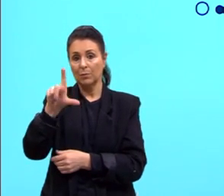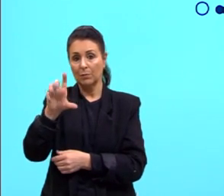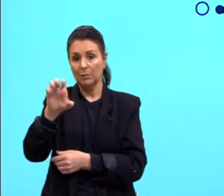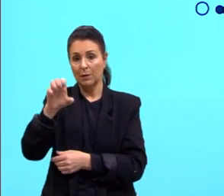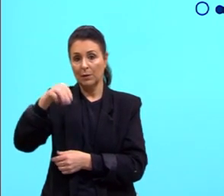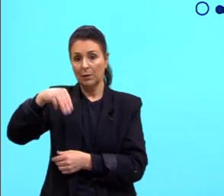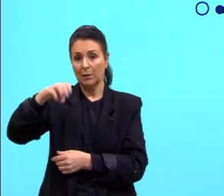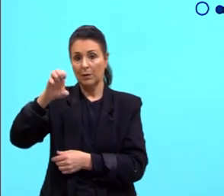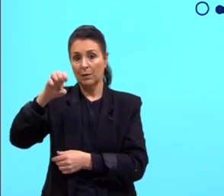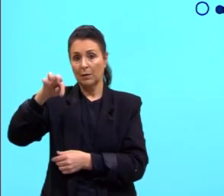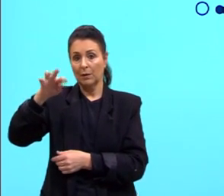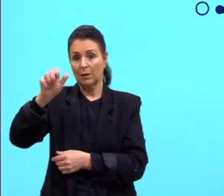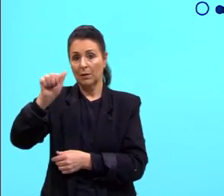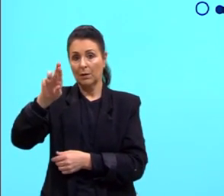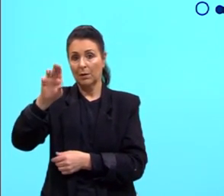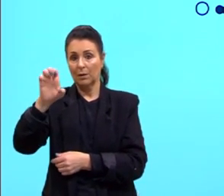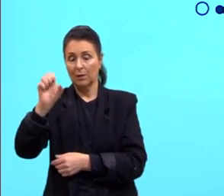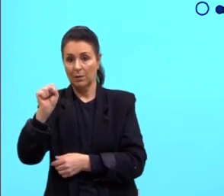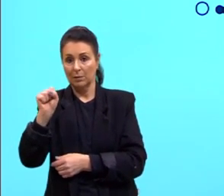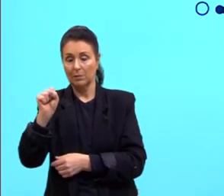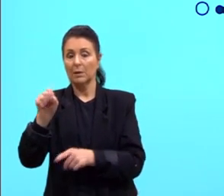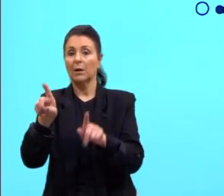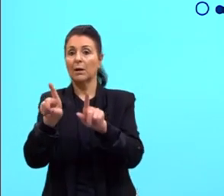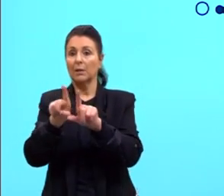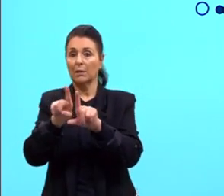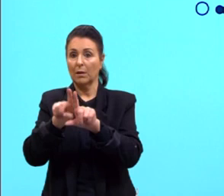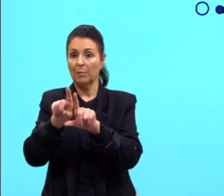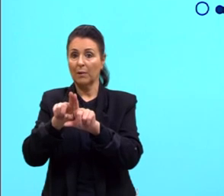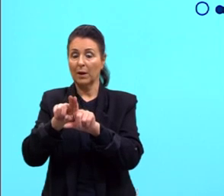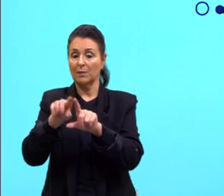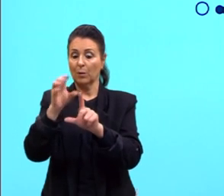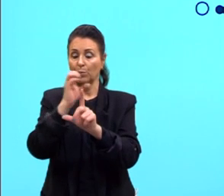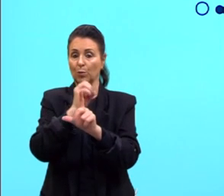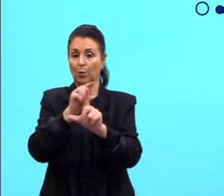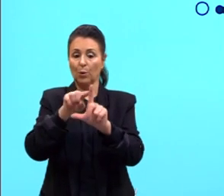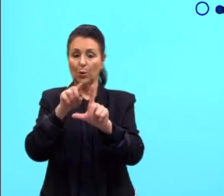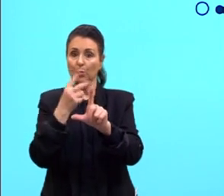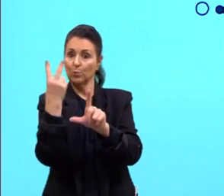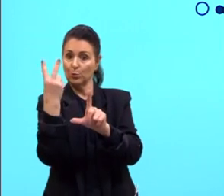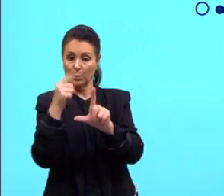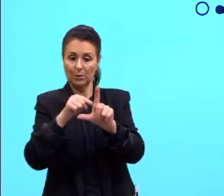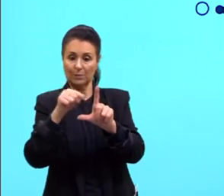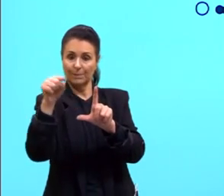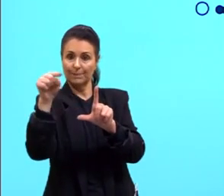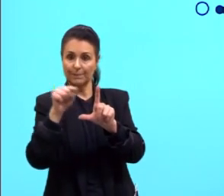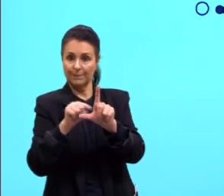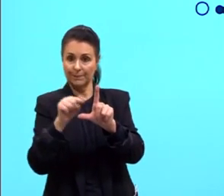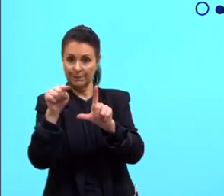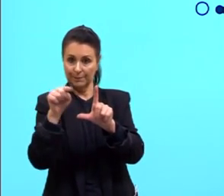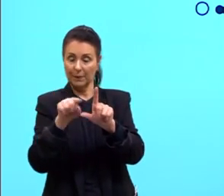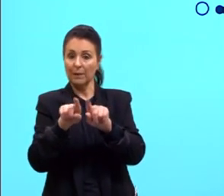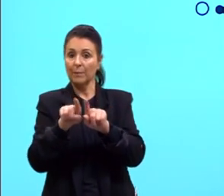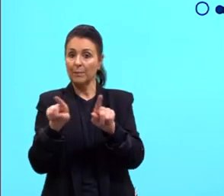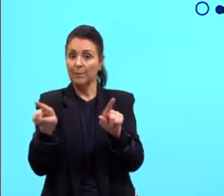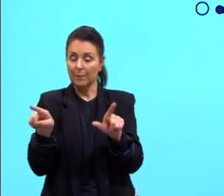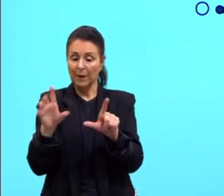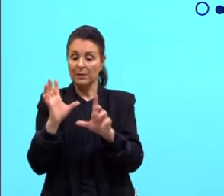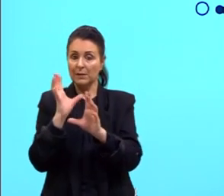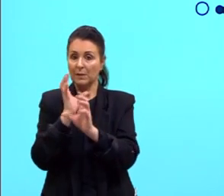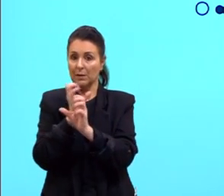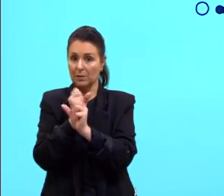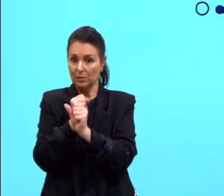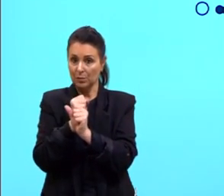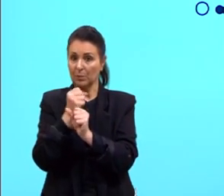são ângulos também adjecentes possuem um segmento comum mas a